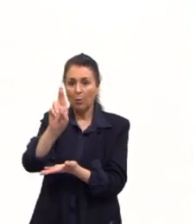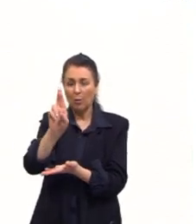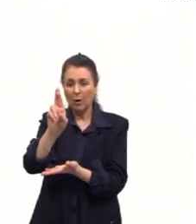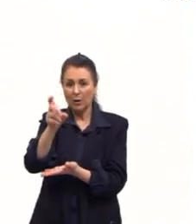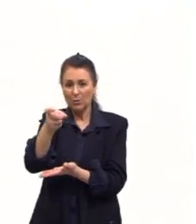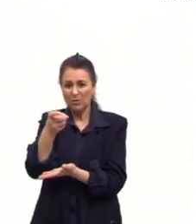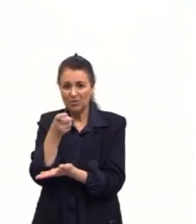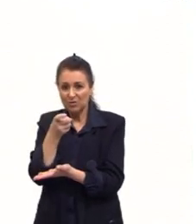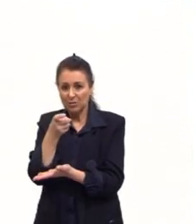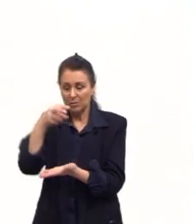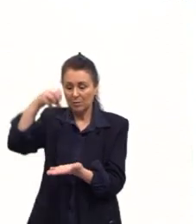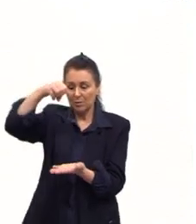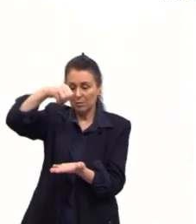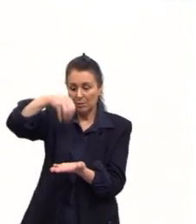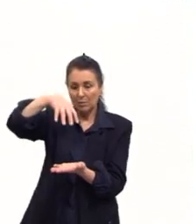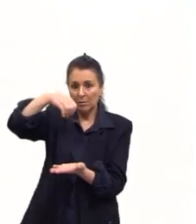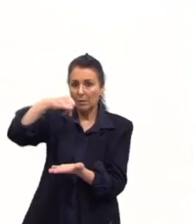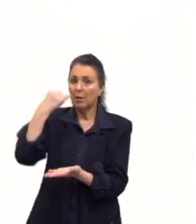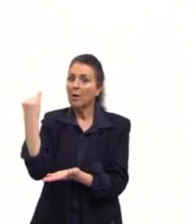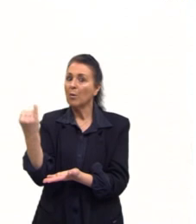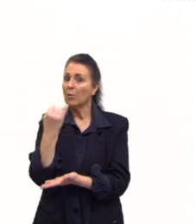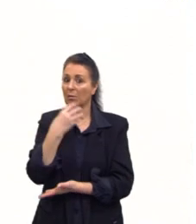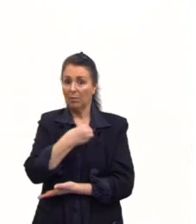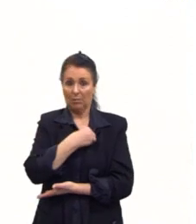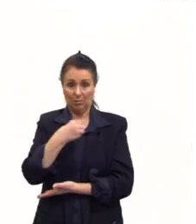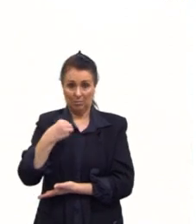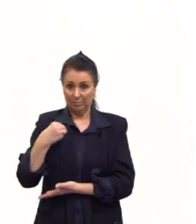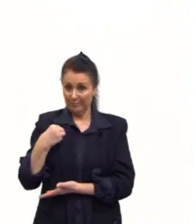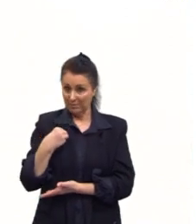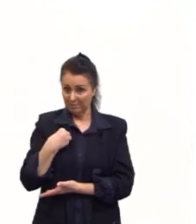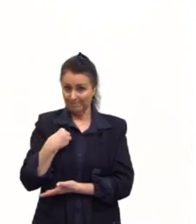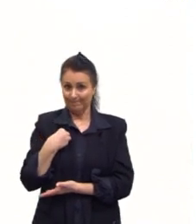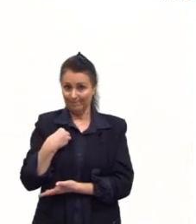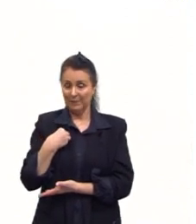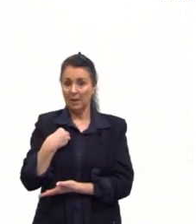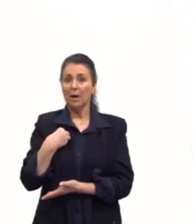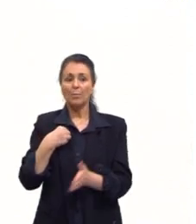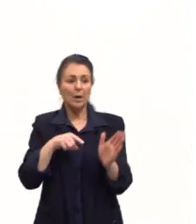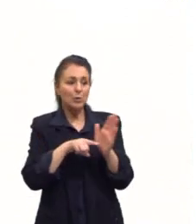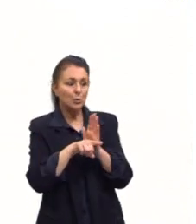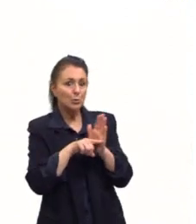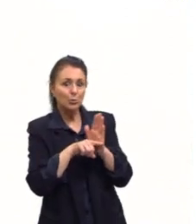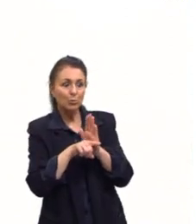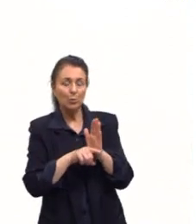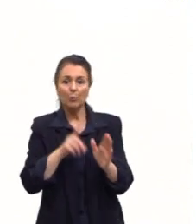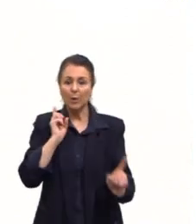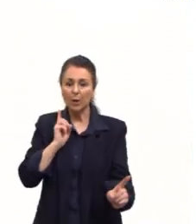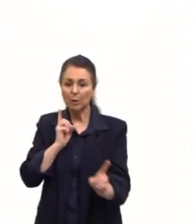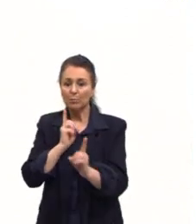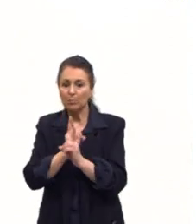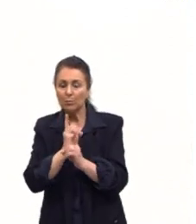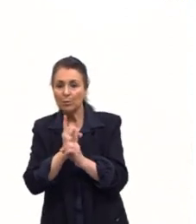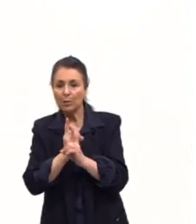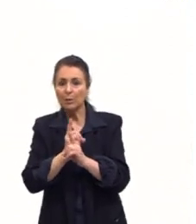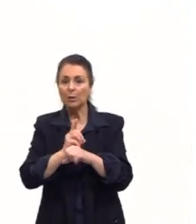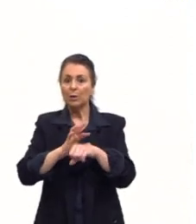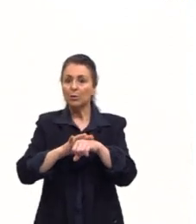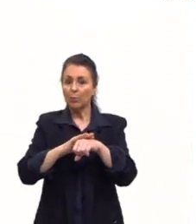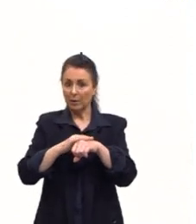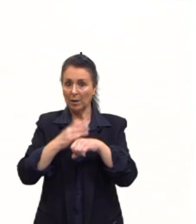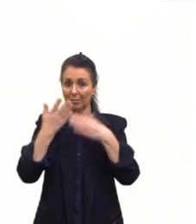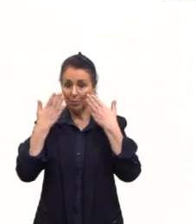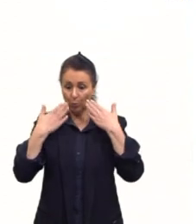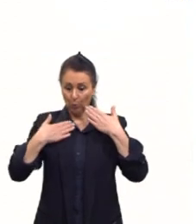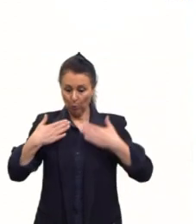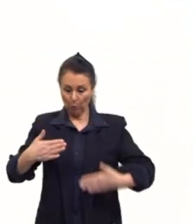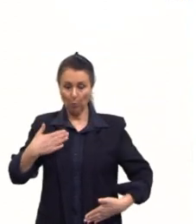toda a questão da importância para a medicina em diagnóstico né porque é através desse exame que diversas alterações no interior